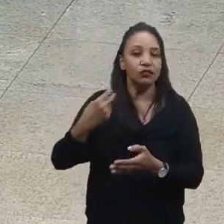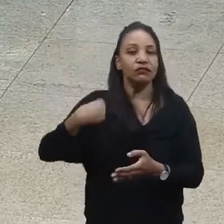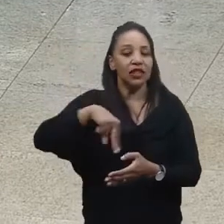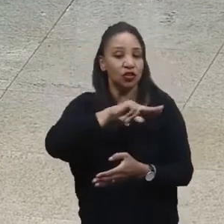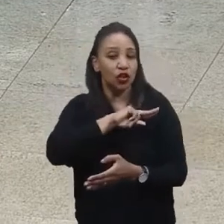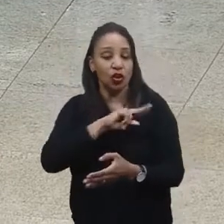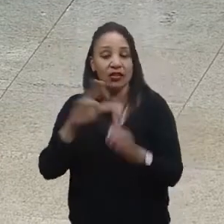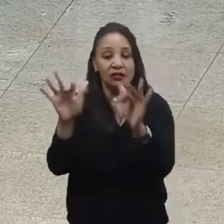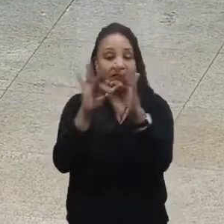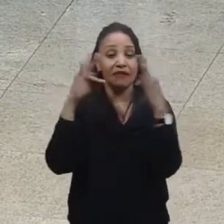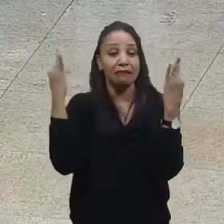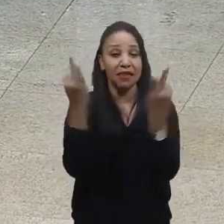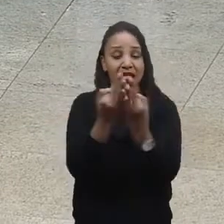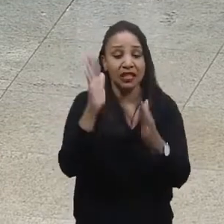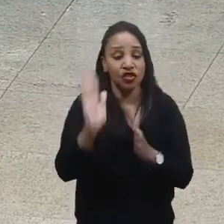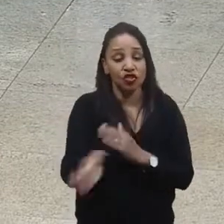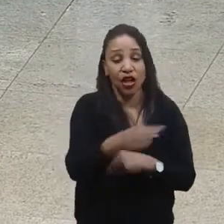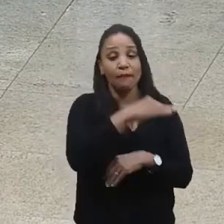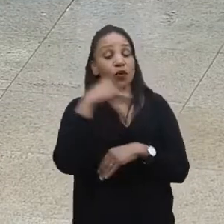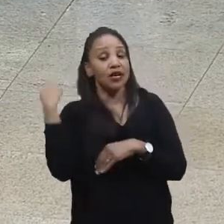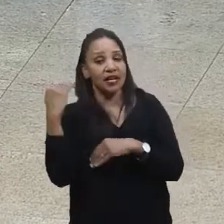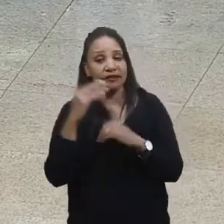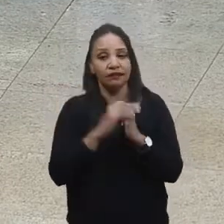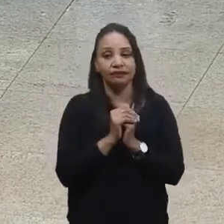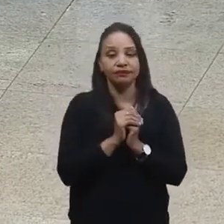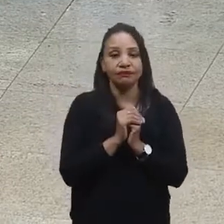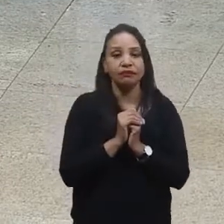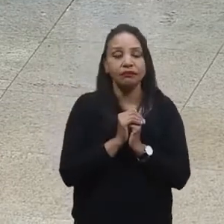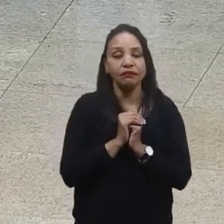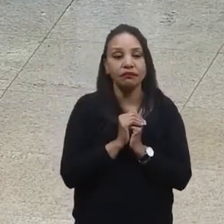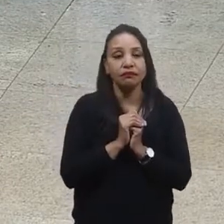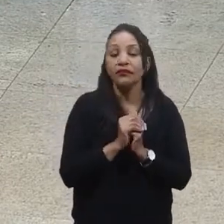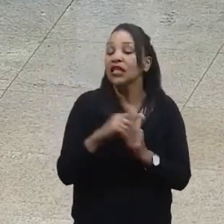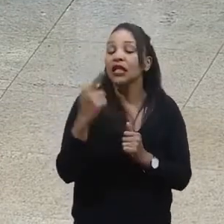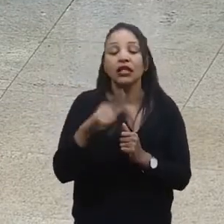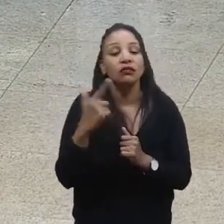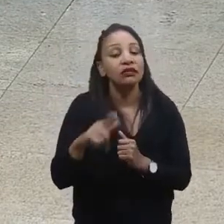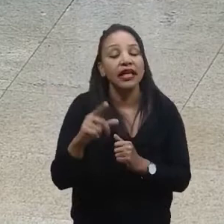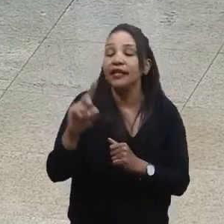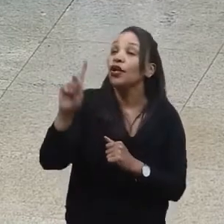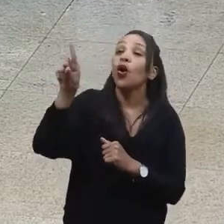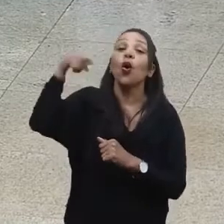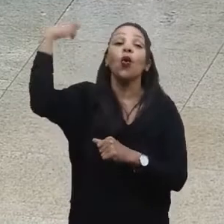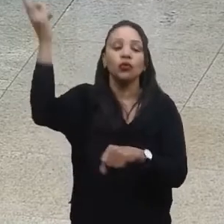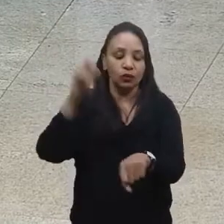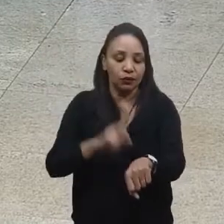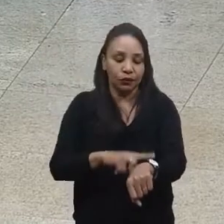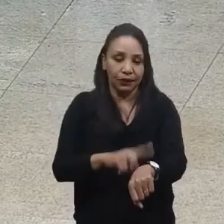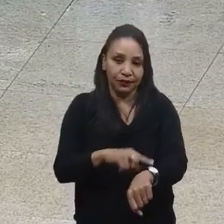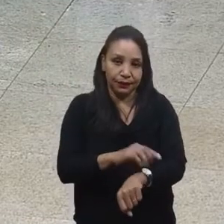aos nossos antepassados falecidos é na Santa Missa não existe outro não